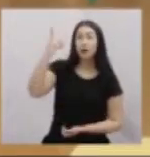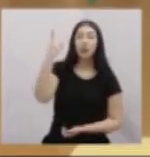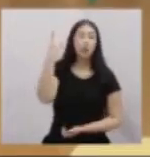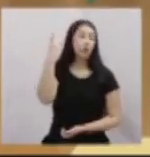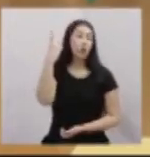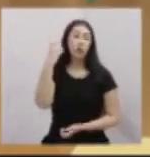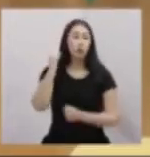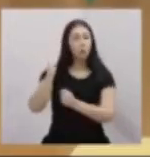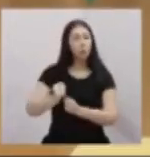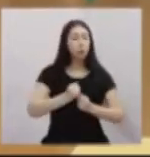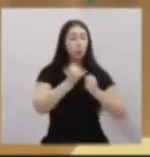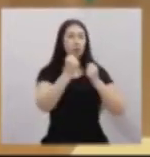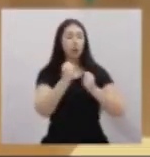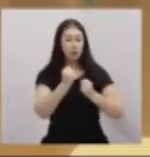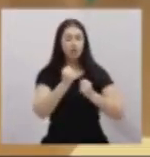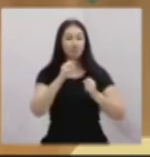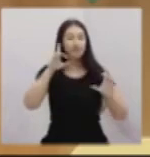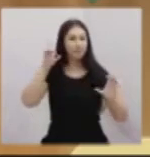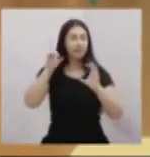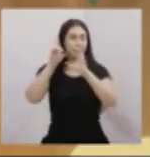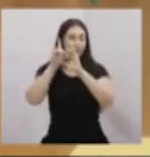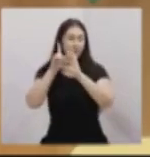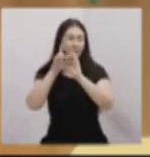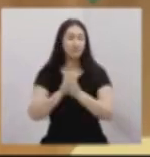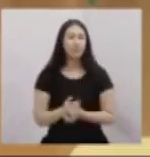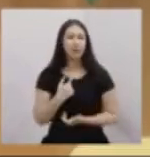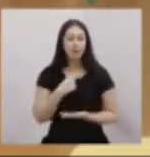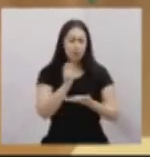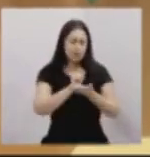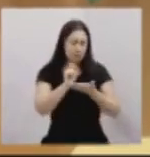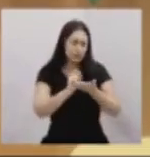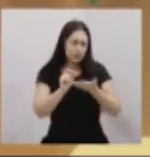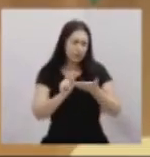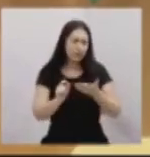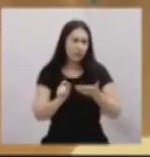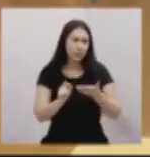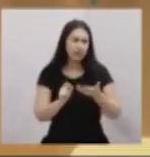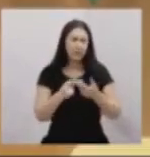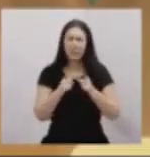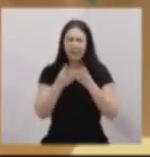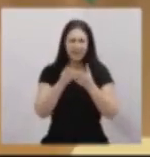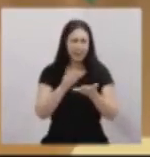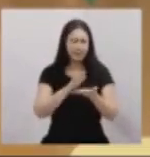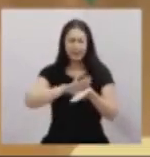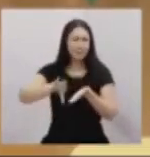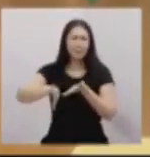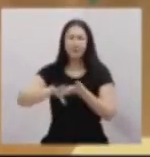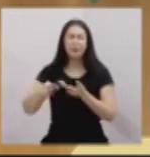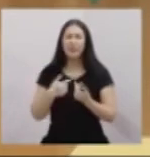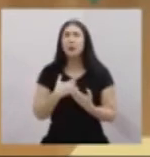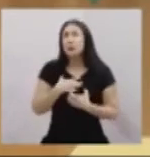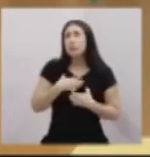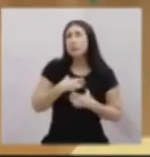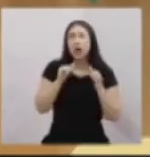poder de religar. Eu estava ali, até escrevi aqui umas coisas que eu ia falar, eu falei, vou falar isso não, vamos falar o que vier na